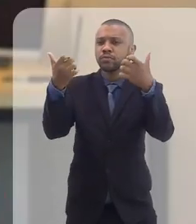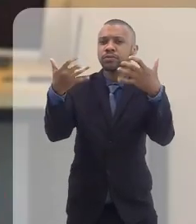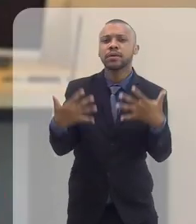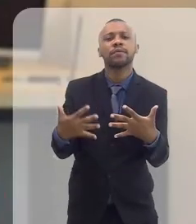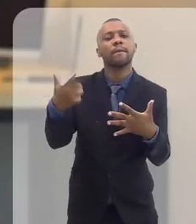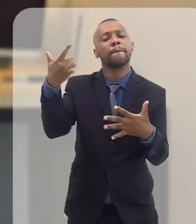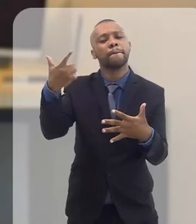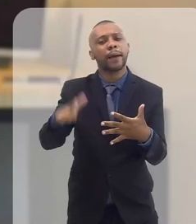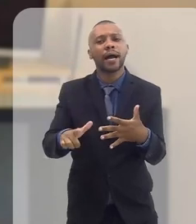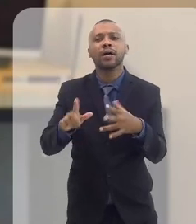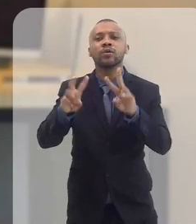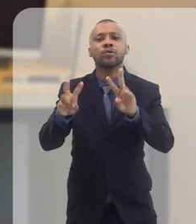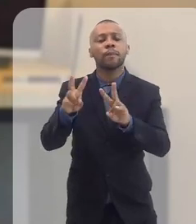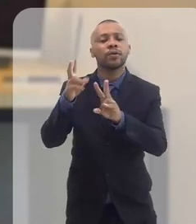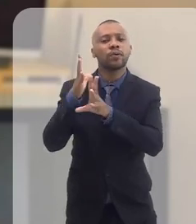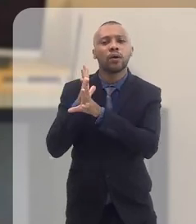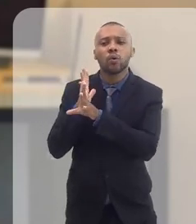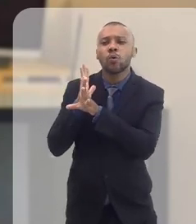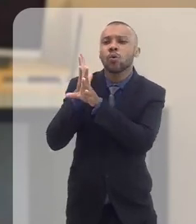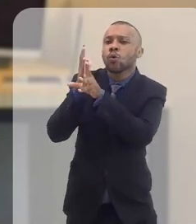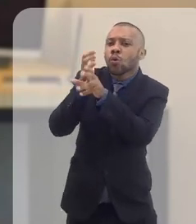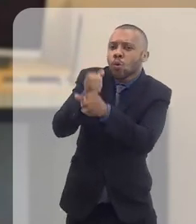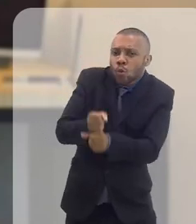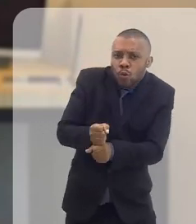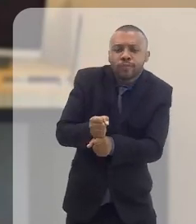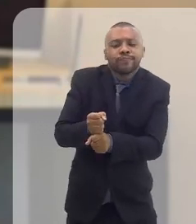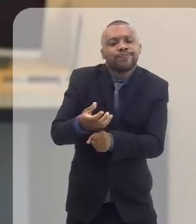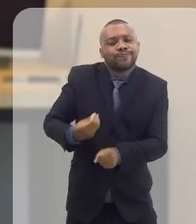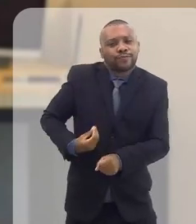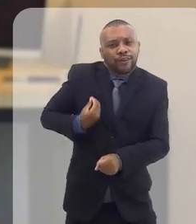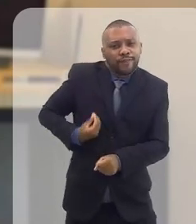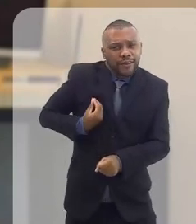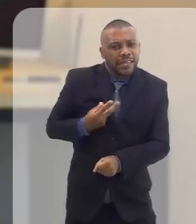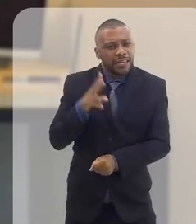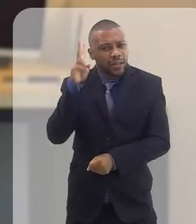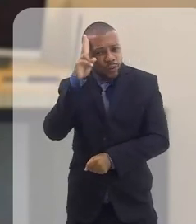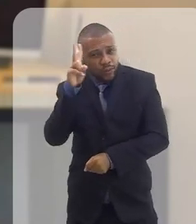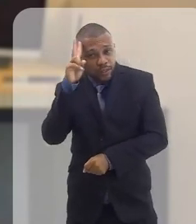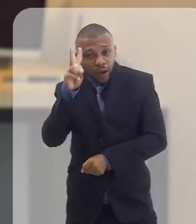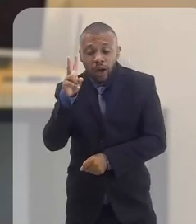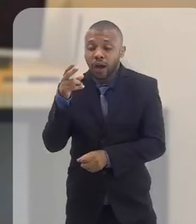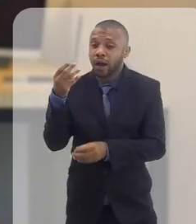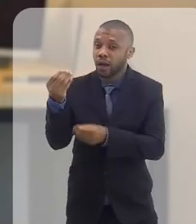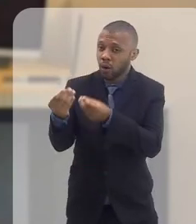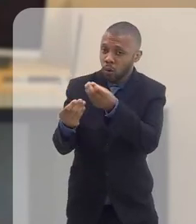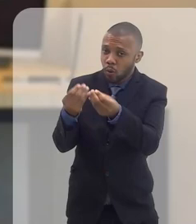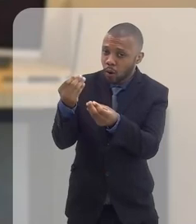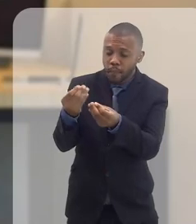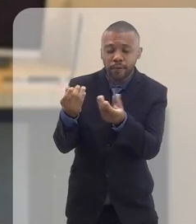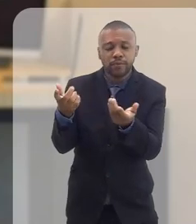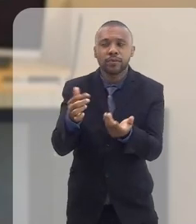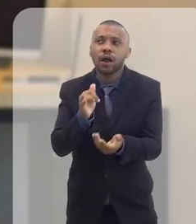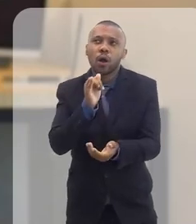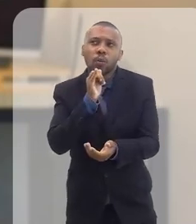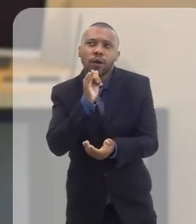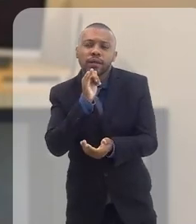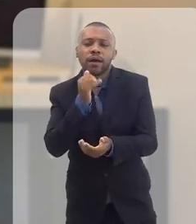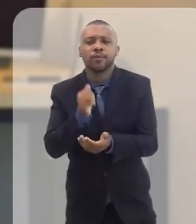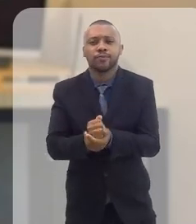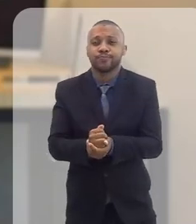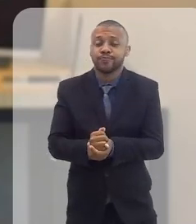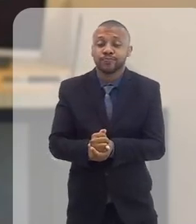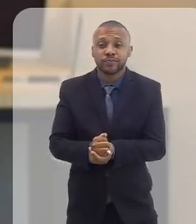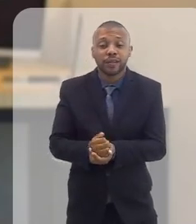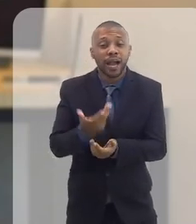aí, vamos falar mais sobre a sua trajetória, a sua história de vida, né? Como foi,